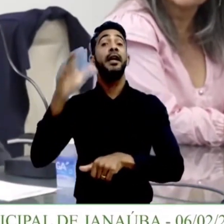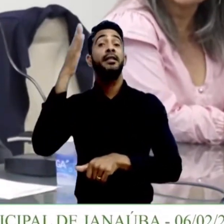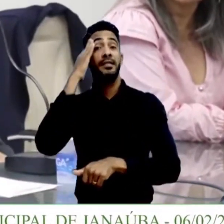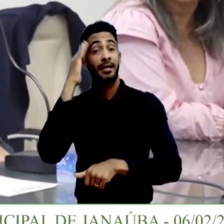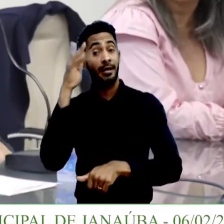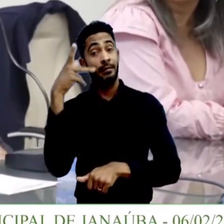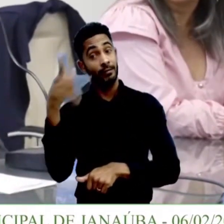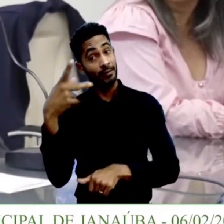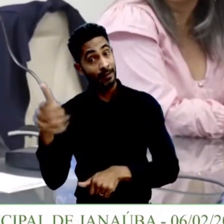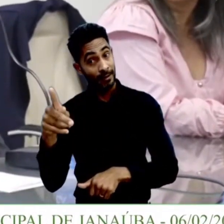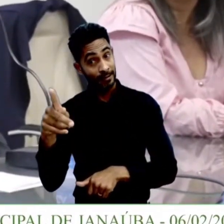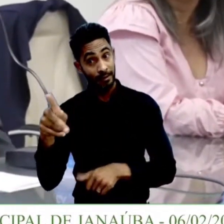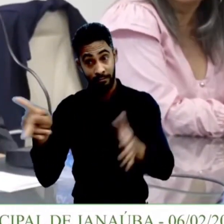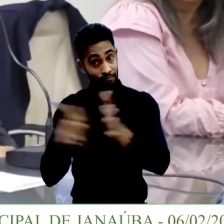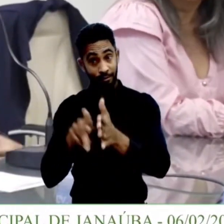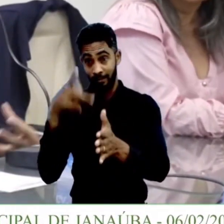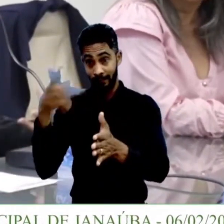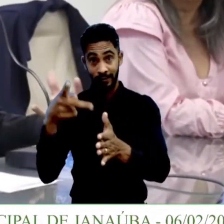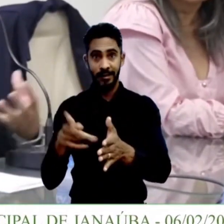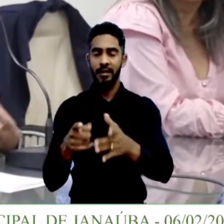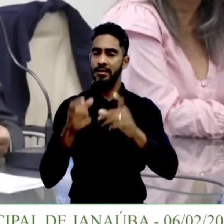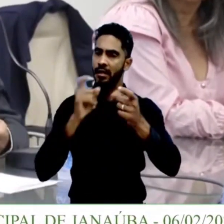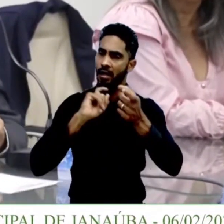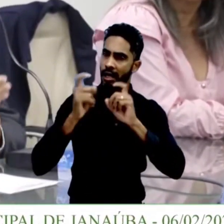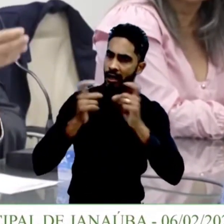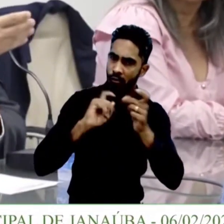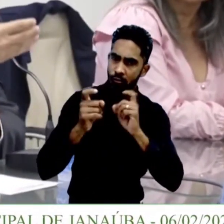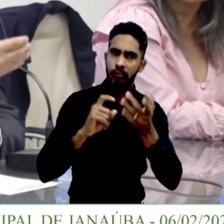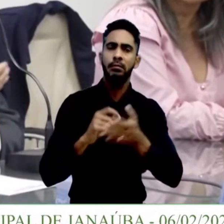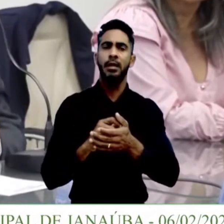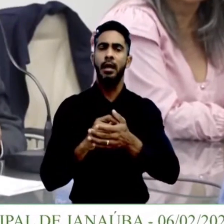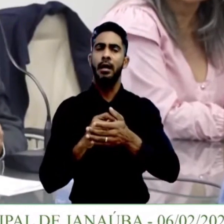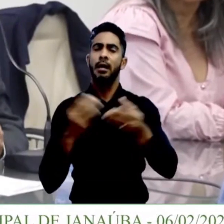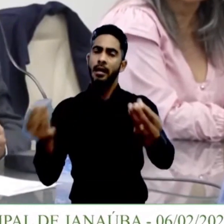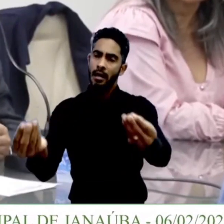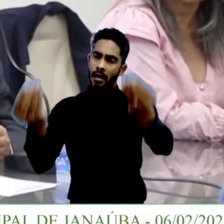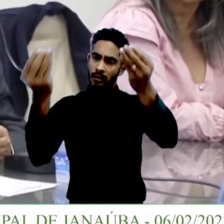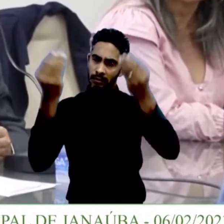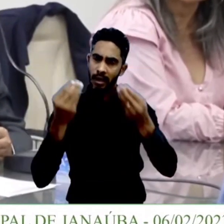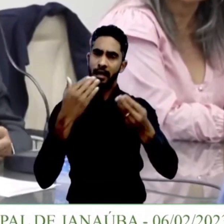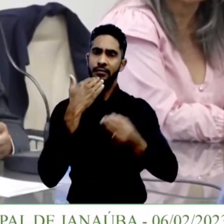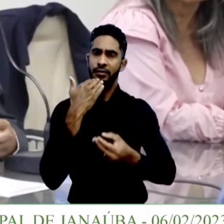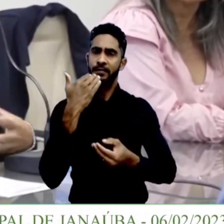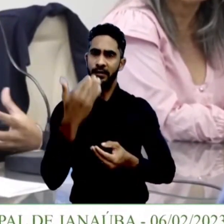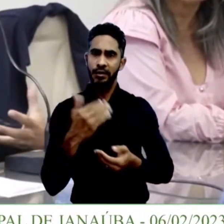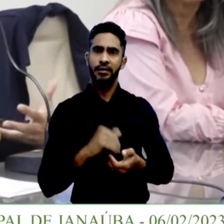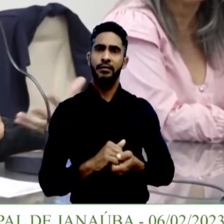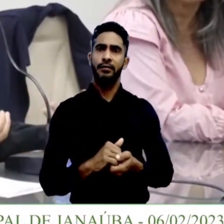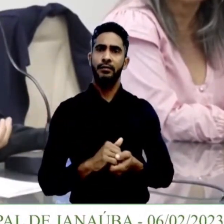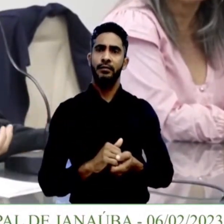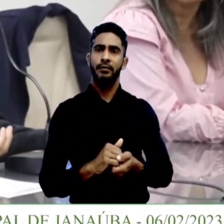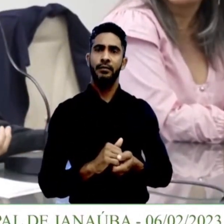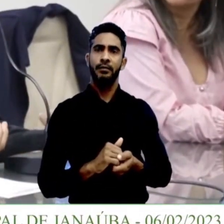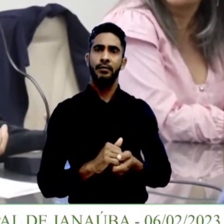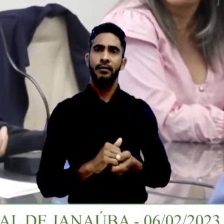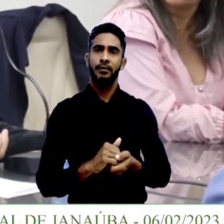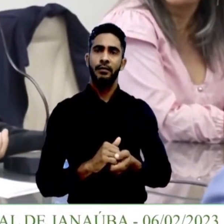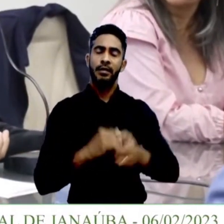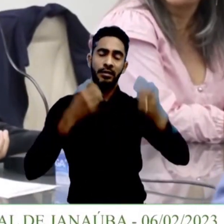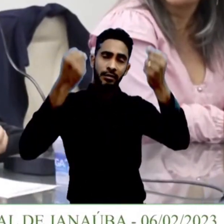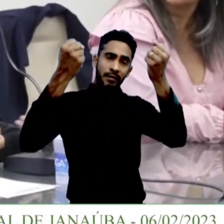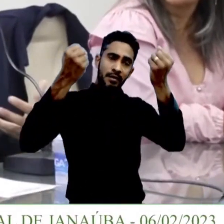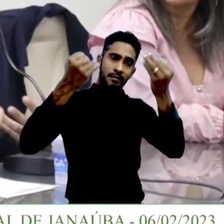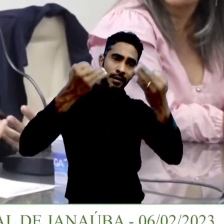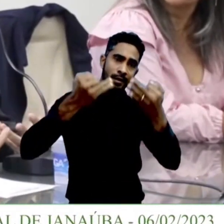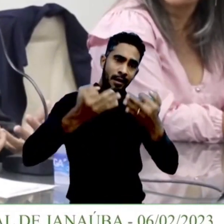vocês é vocês. Reúnam entre vocês, tragam as suas demandas. E a gente não pôde explanar nada sobre o plano